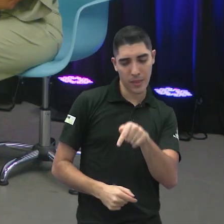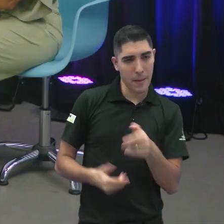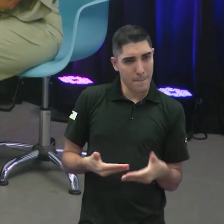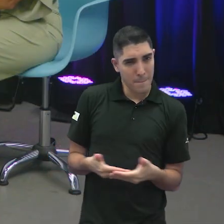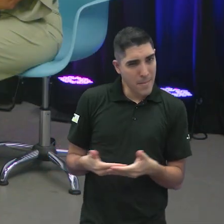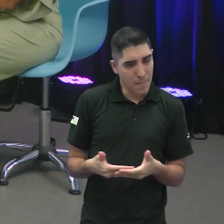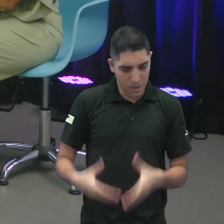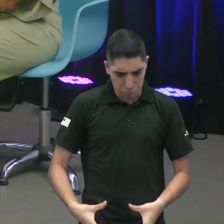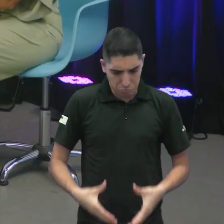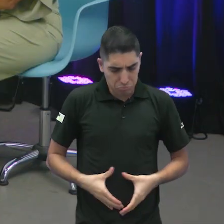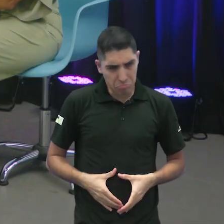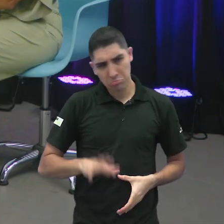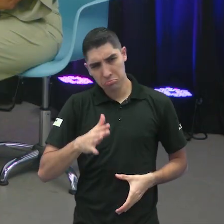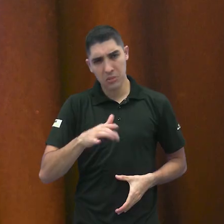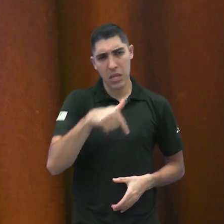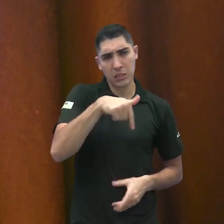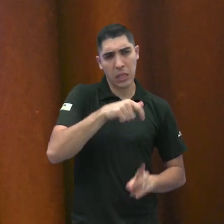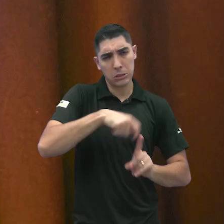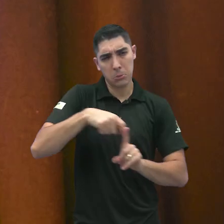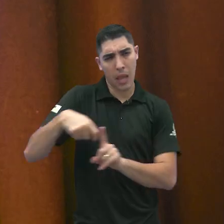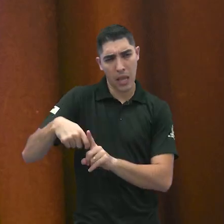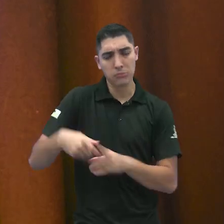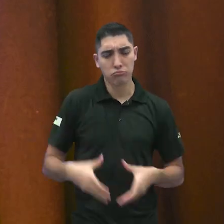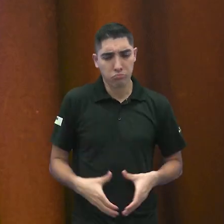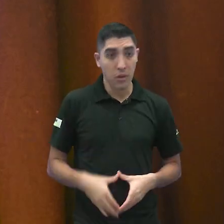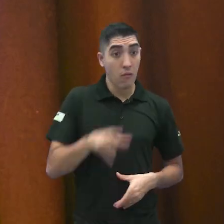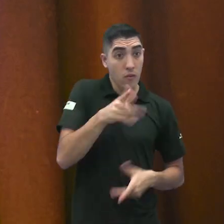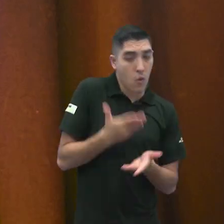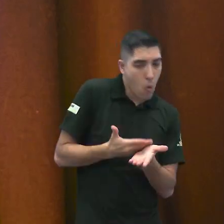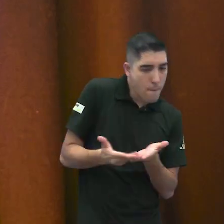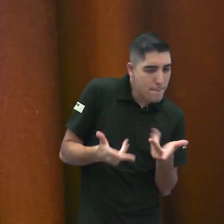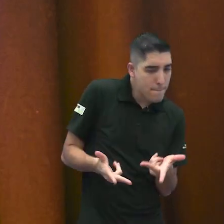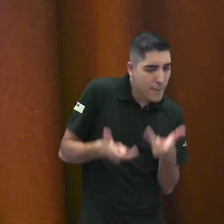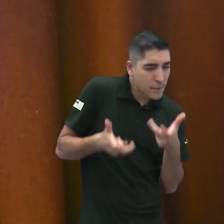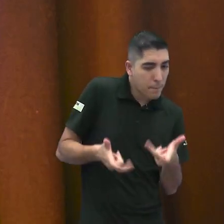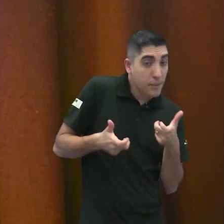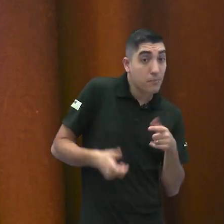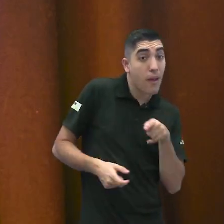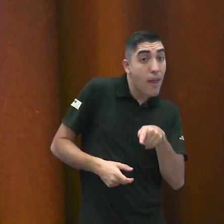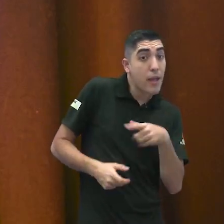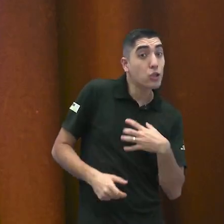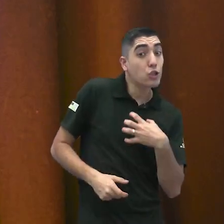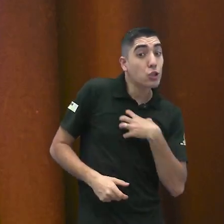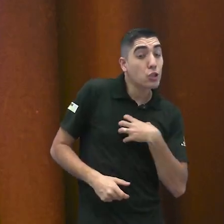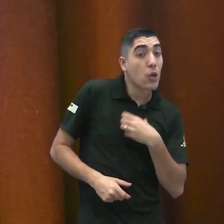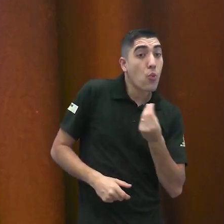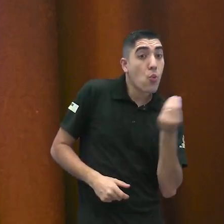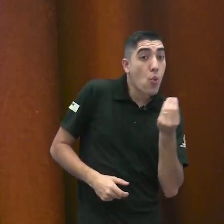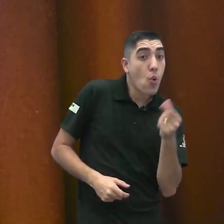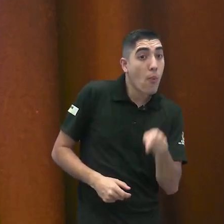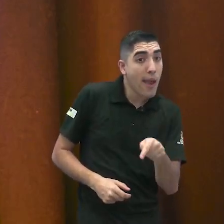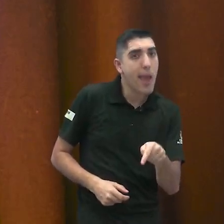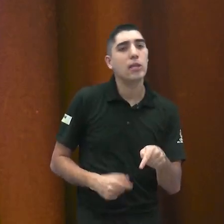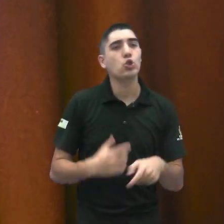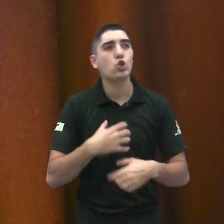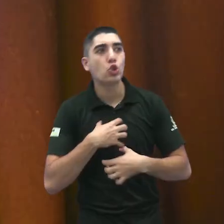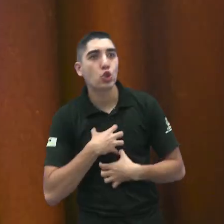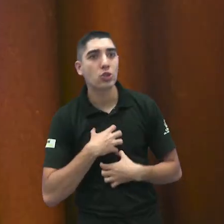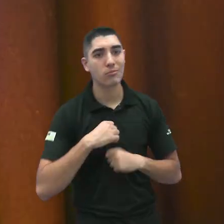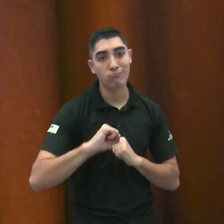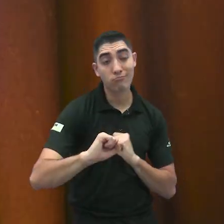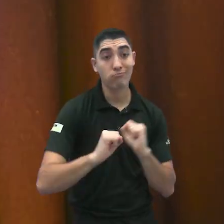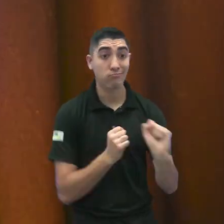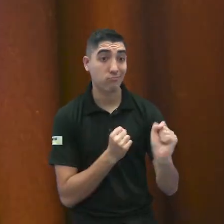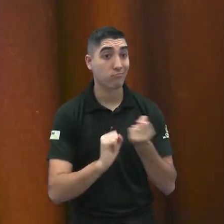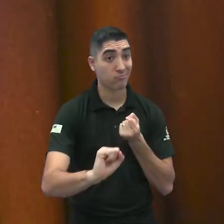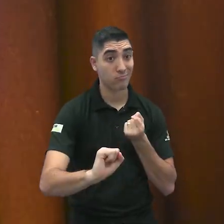vai se desenvolvendo por volta dos 7 meses, você já consegue ter uma compreensão de como ele reage, de como ele sente, porque a